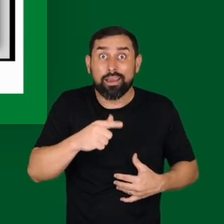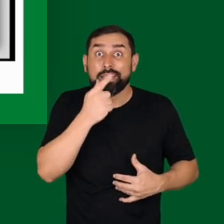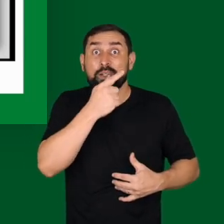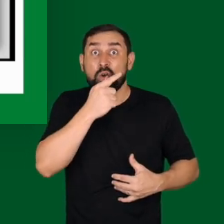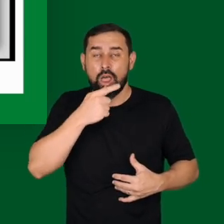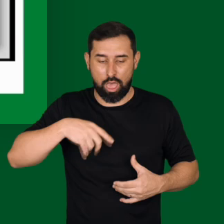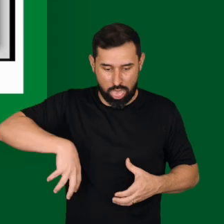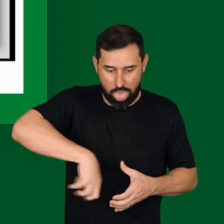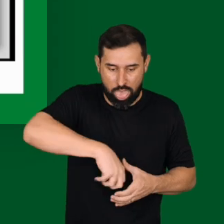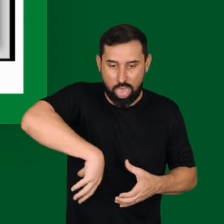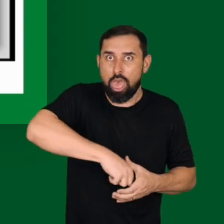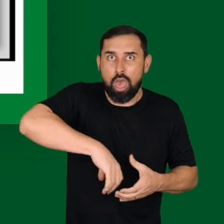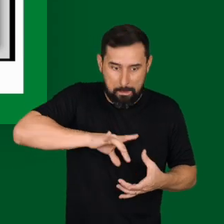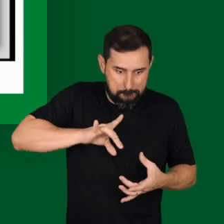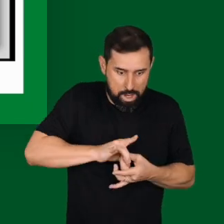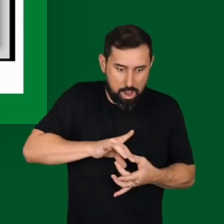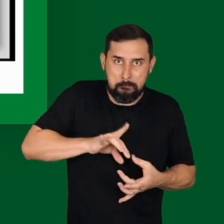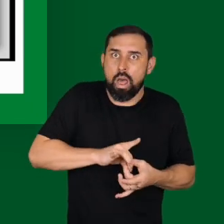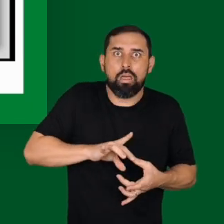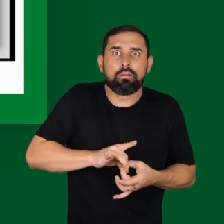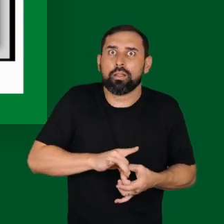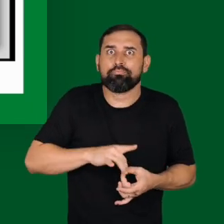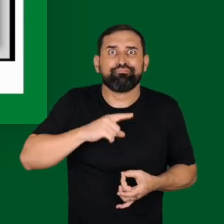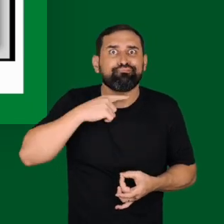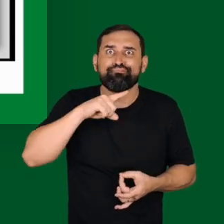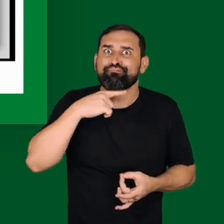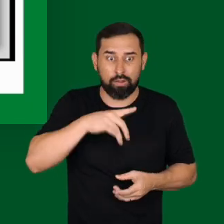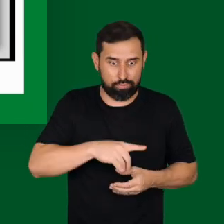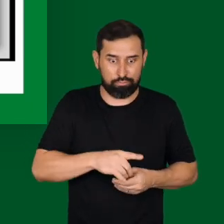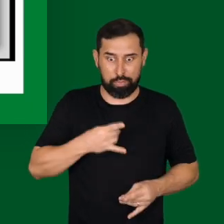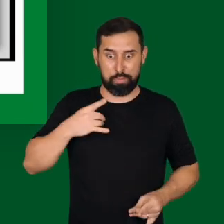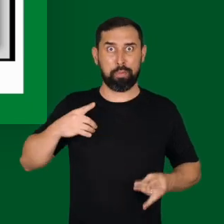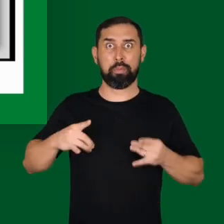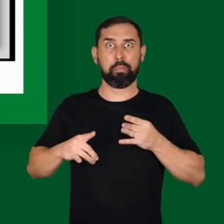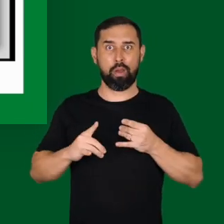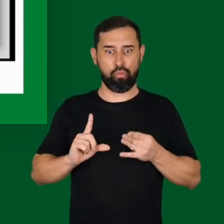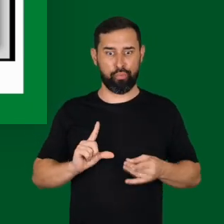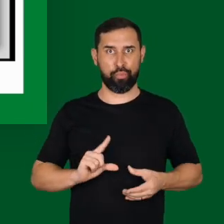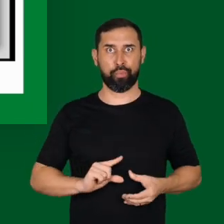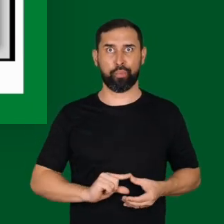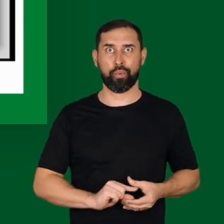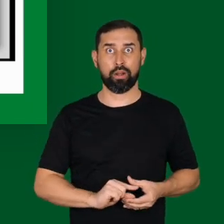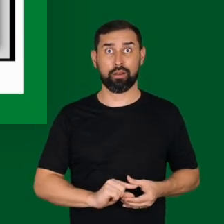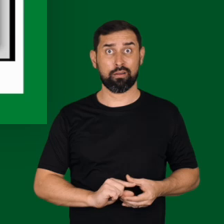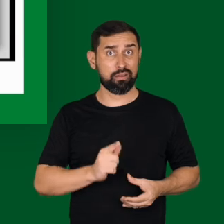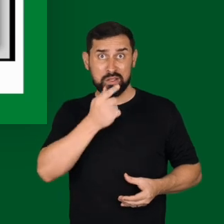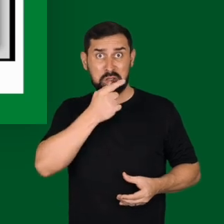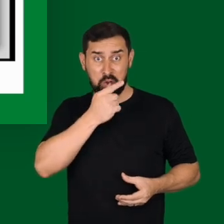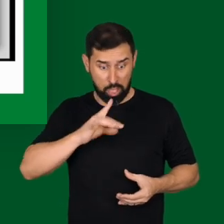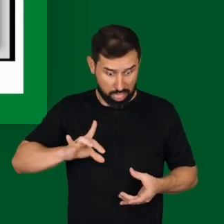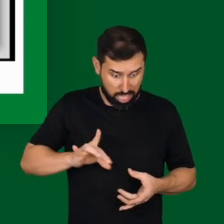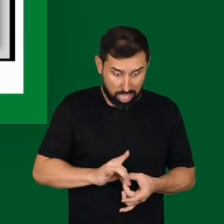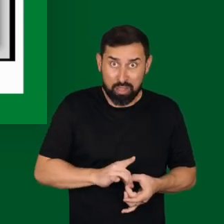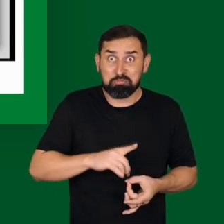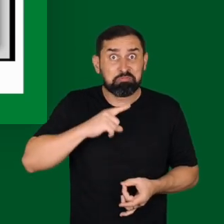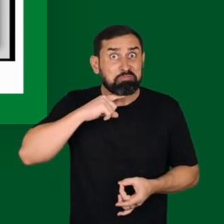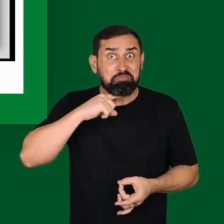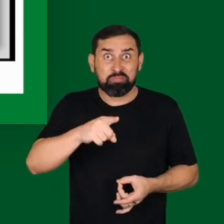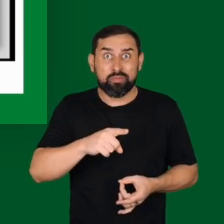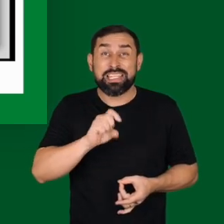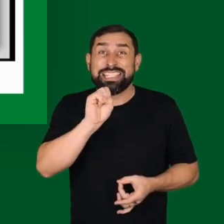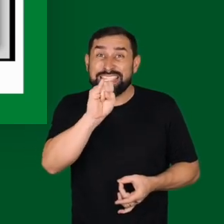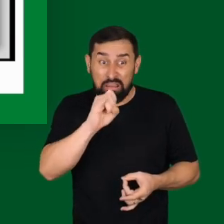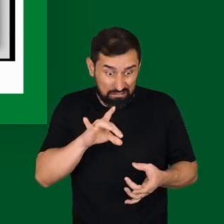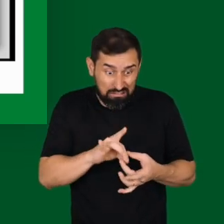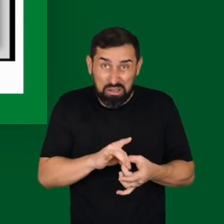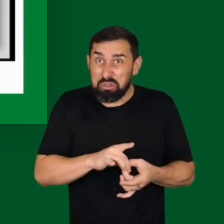que eu não tenho funcionando bem o pâncreas por essa ação autoimune, eu não vou ter produção de insulina, com isso a glicose